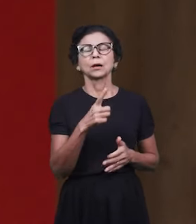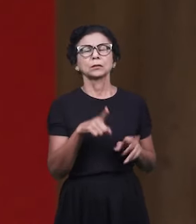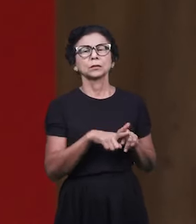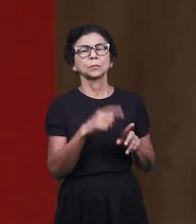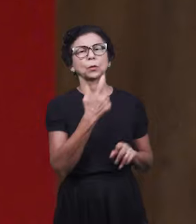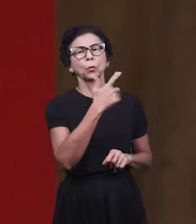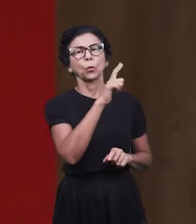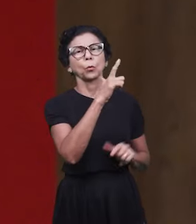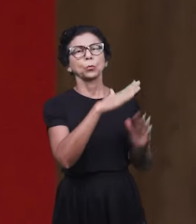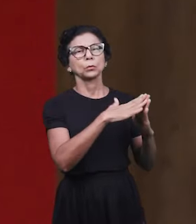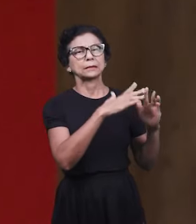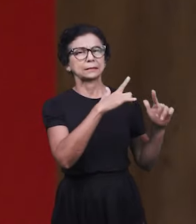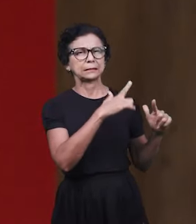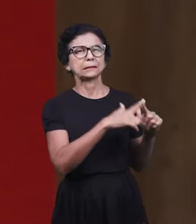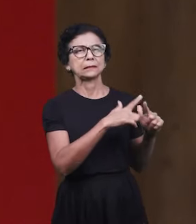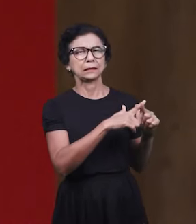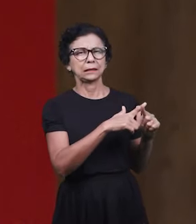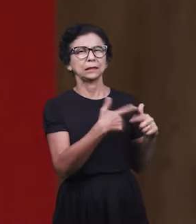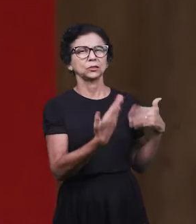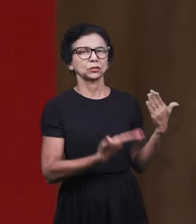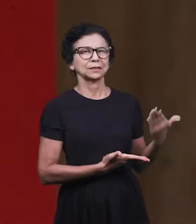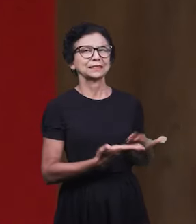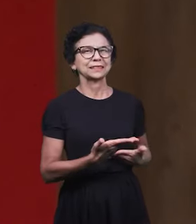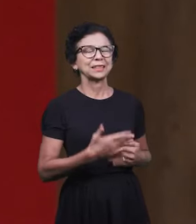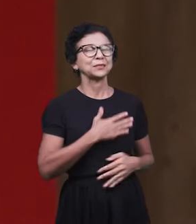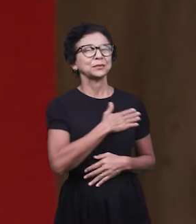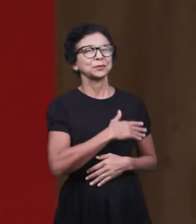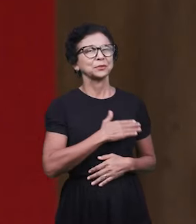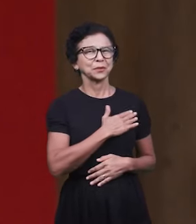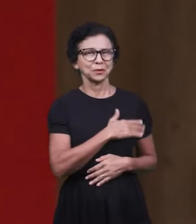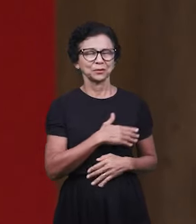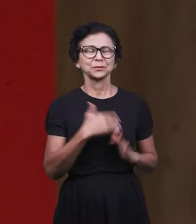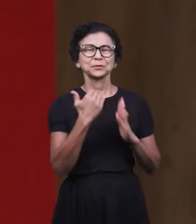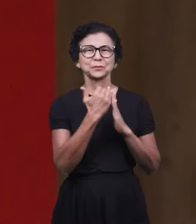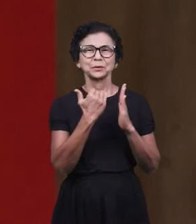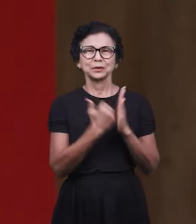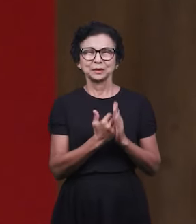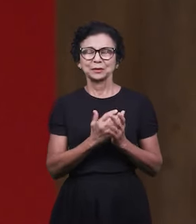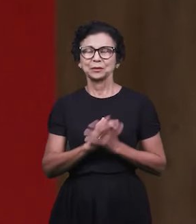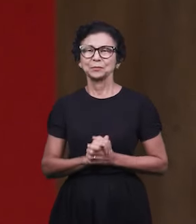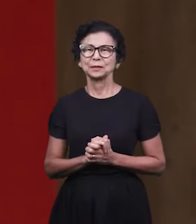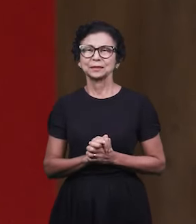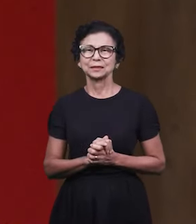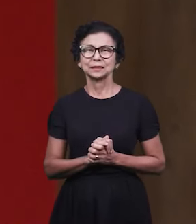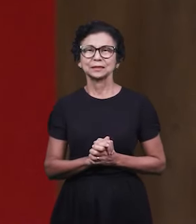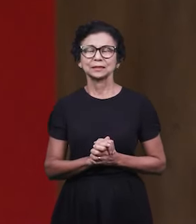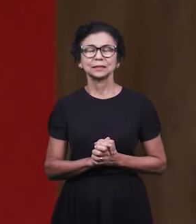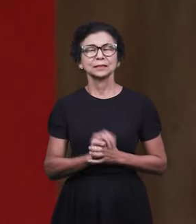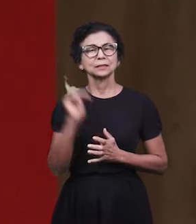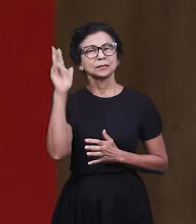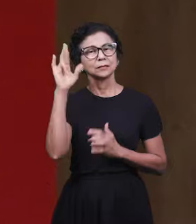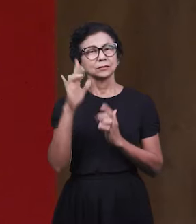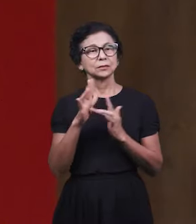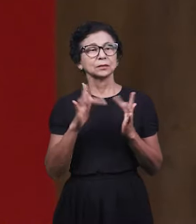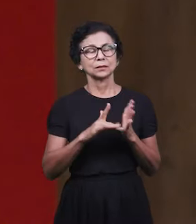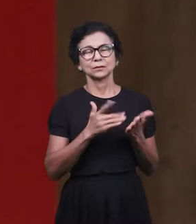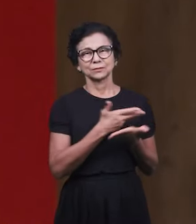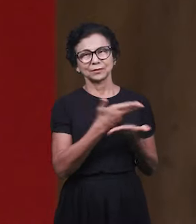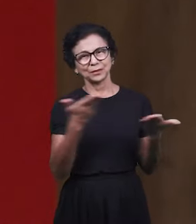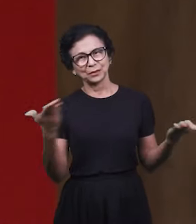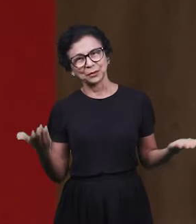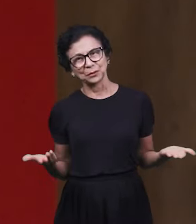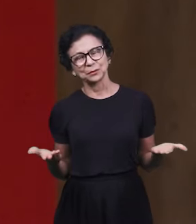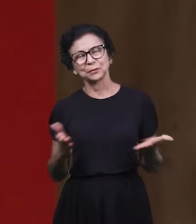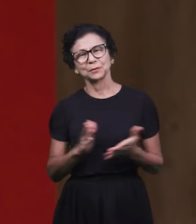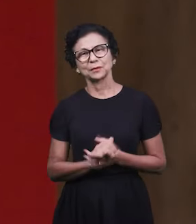também, de outras igrejas que gostam e assistem aos nossos programas, a todos. A paz do Senhor.